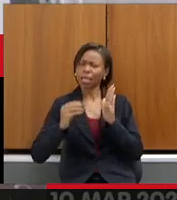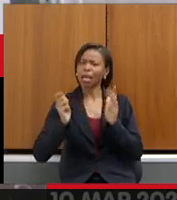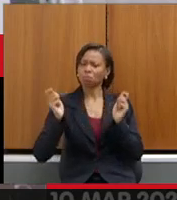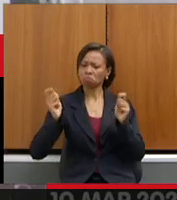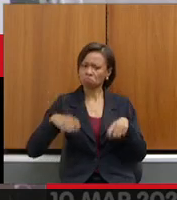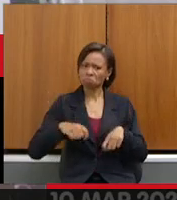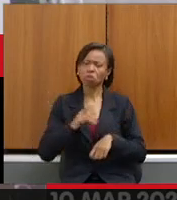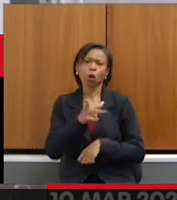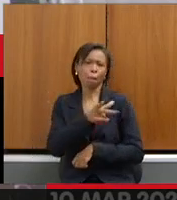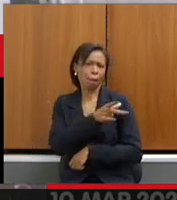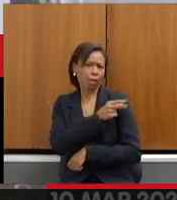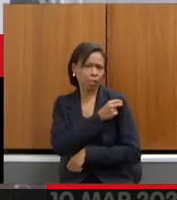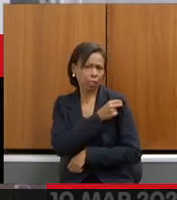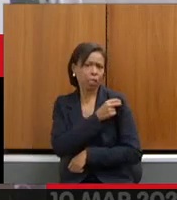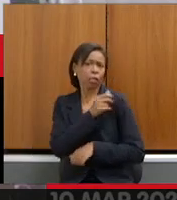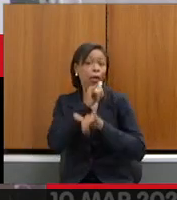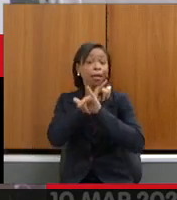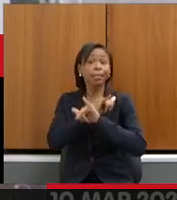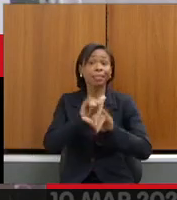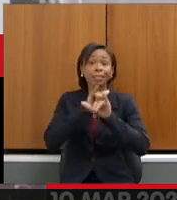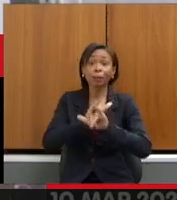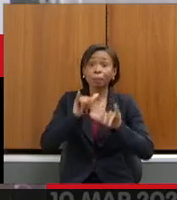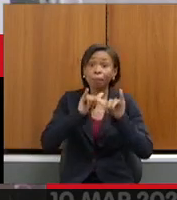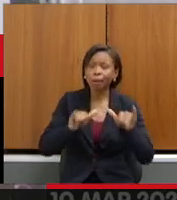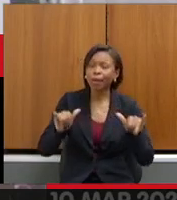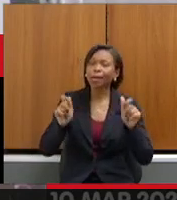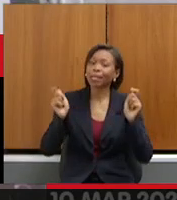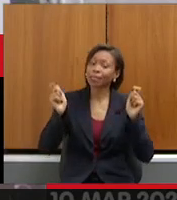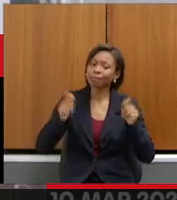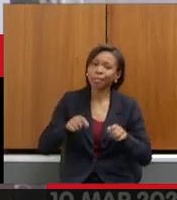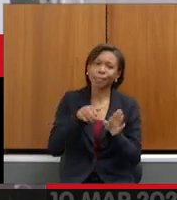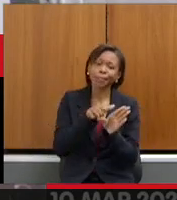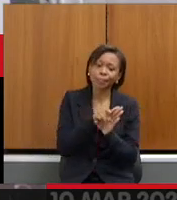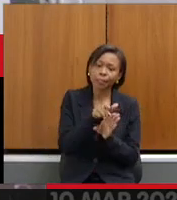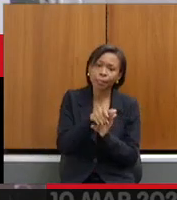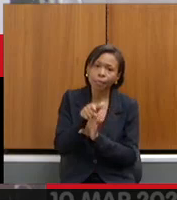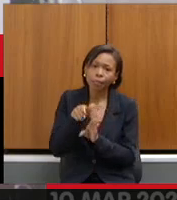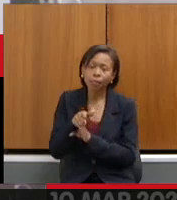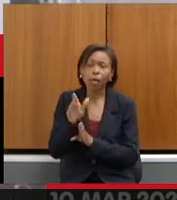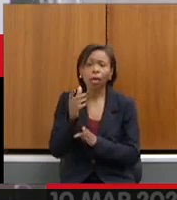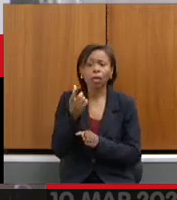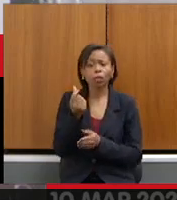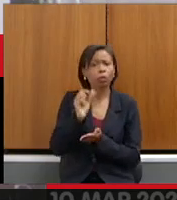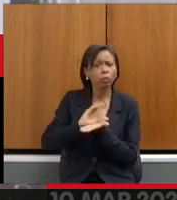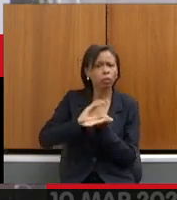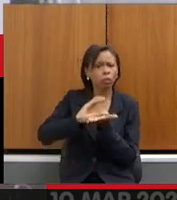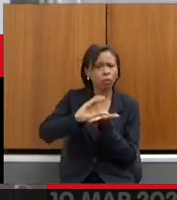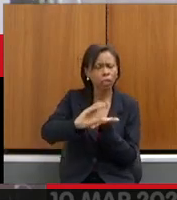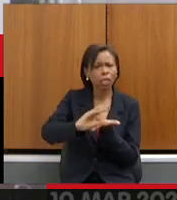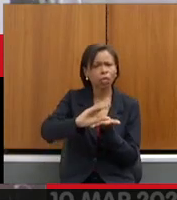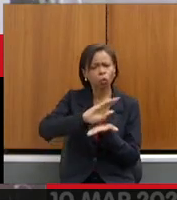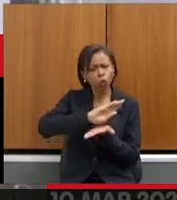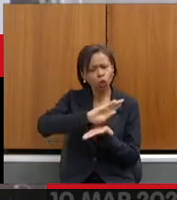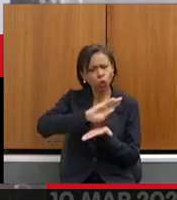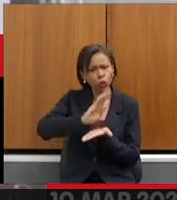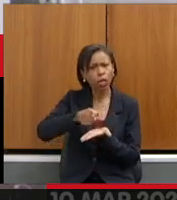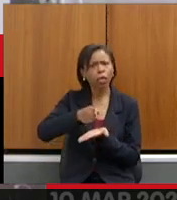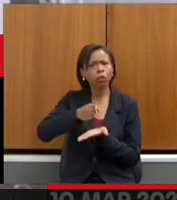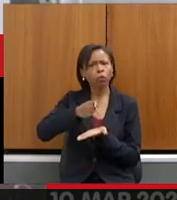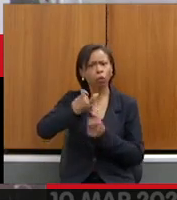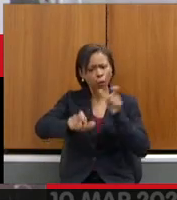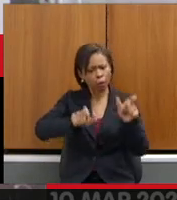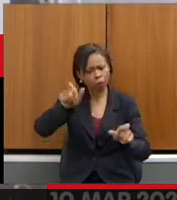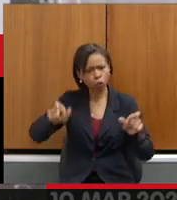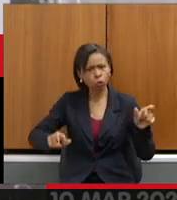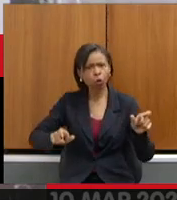governador de vossa excelência com campanha de mobilização orientando fazendo com que esse investimento possam chegar diretamente na vida do cidadão